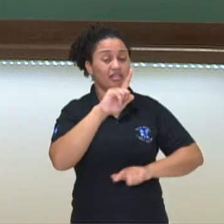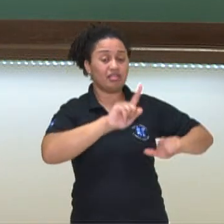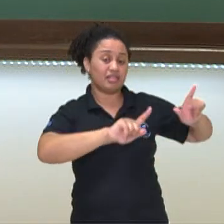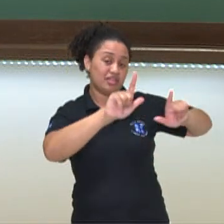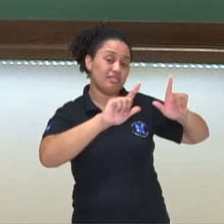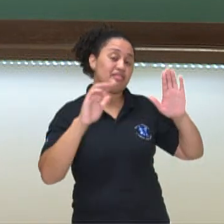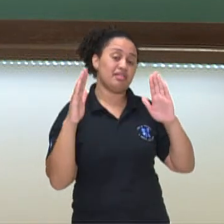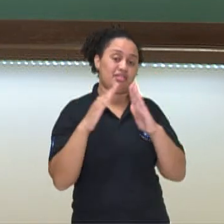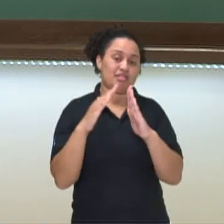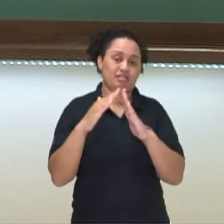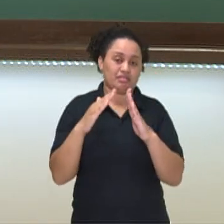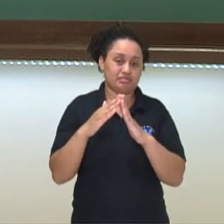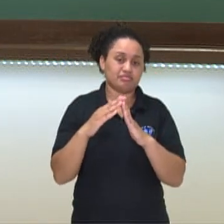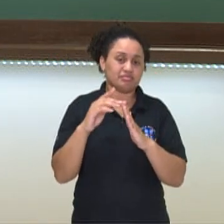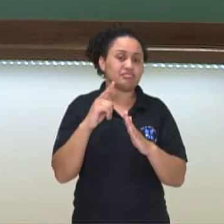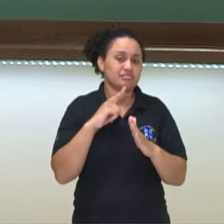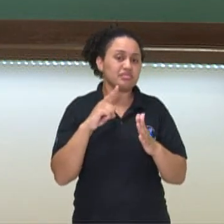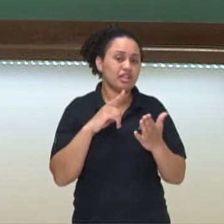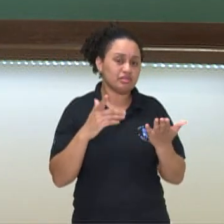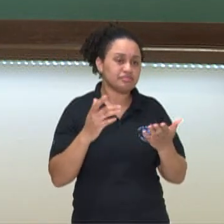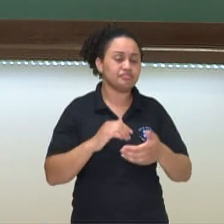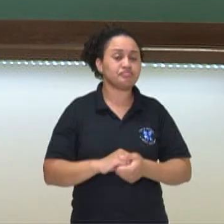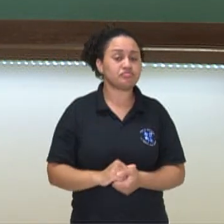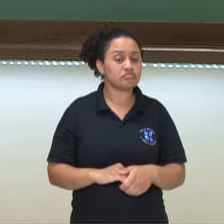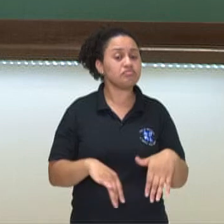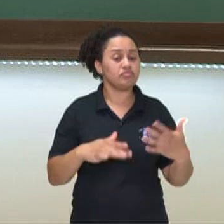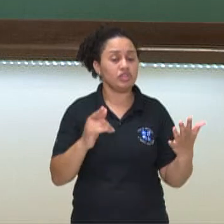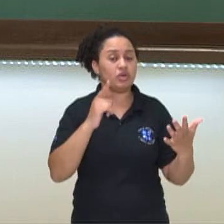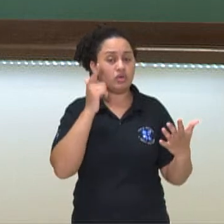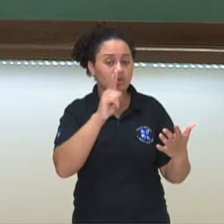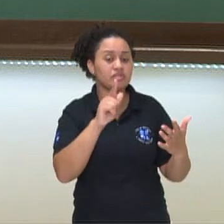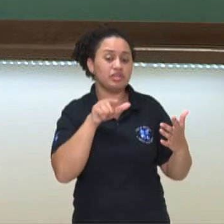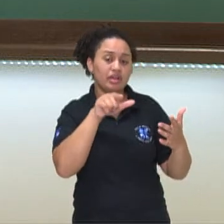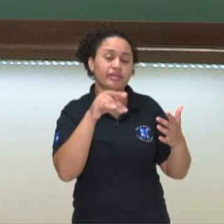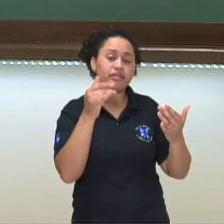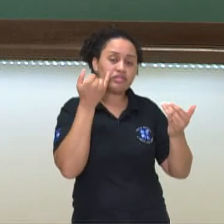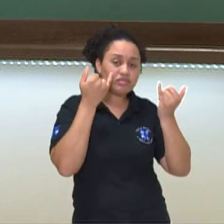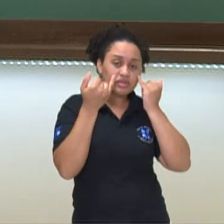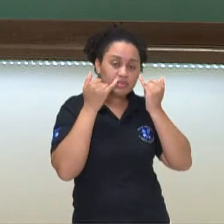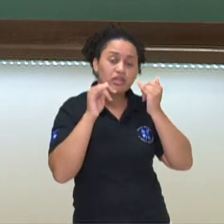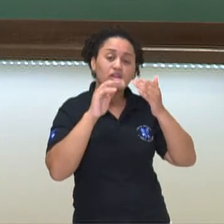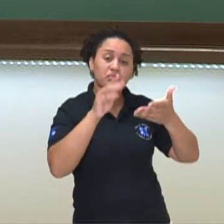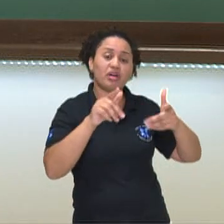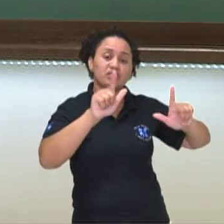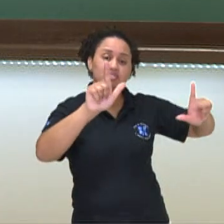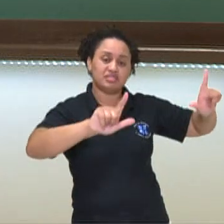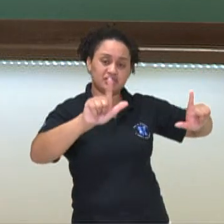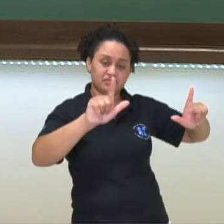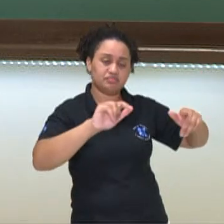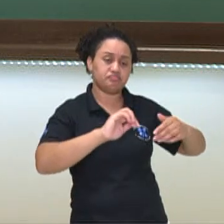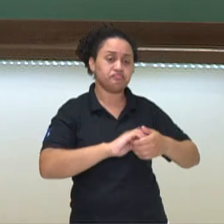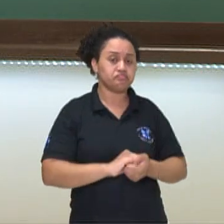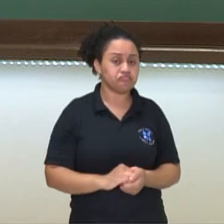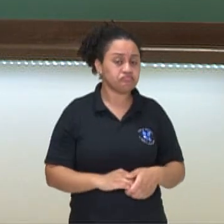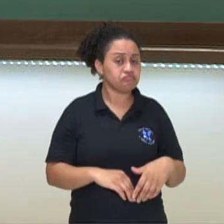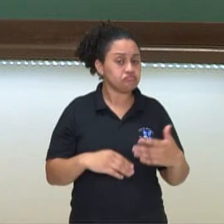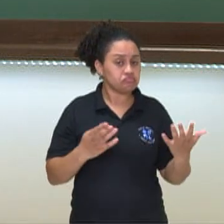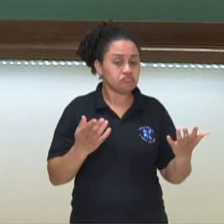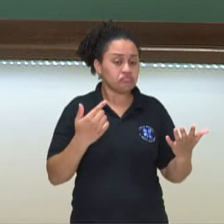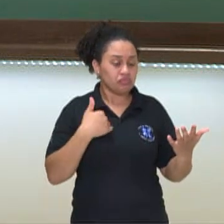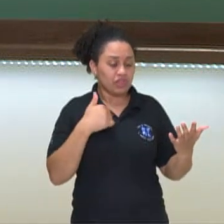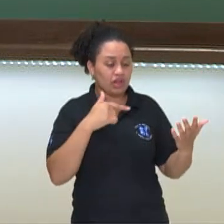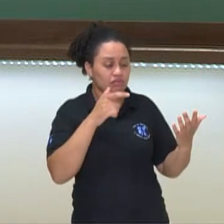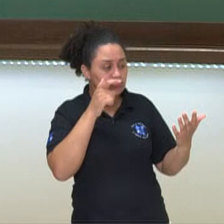brasileiras dispõem de acesso à televisão, dispõem de acesso a esse meio de comunicação de massa. E, juntamente com a